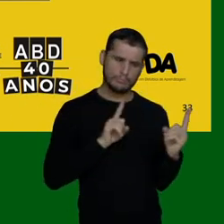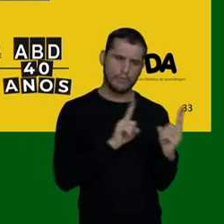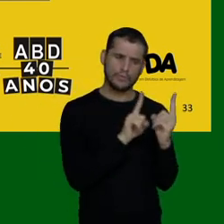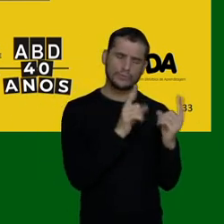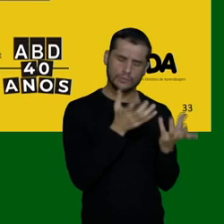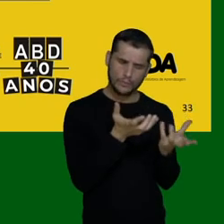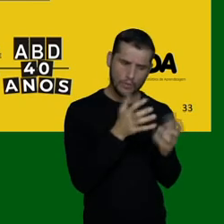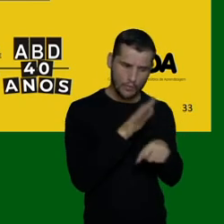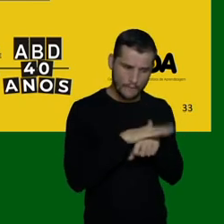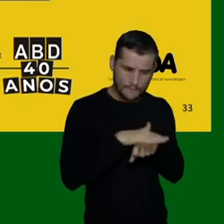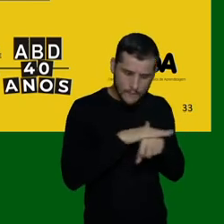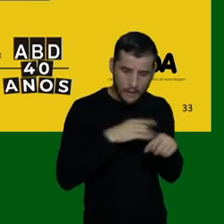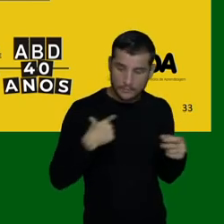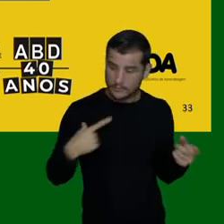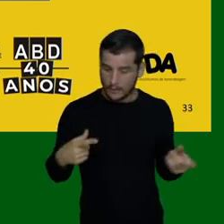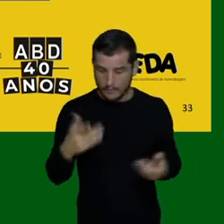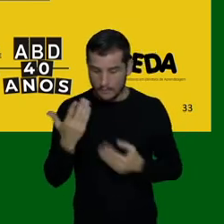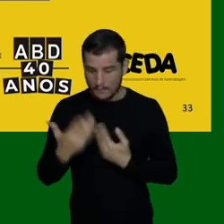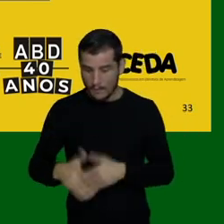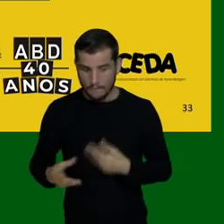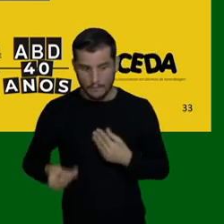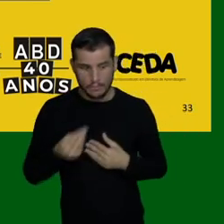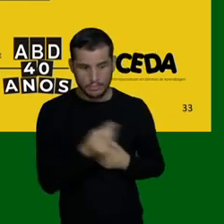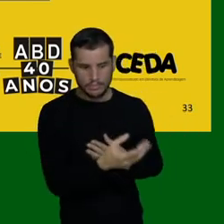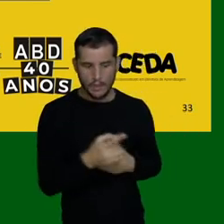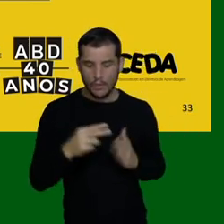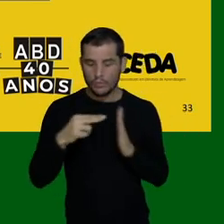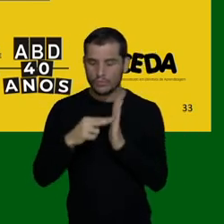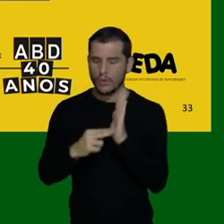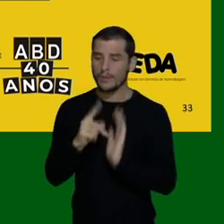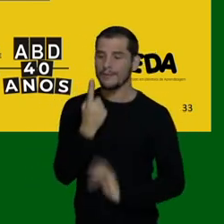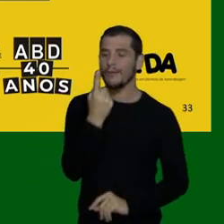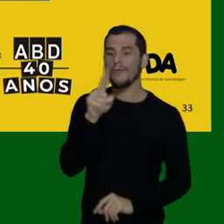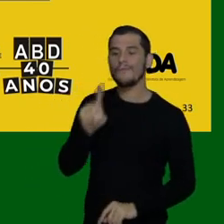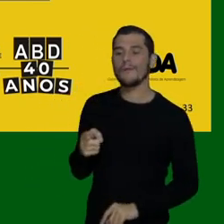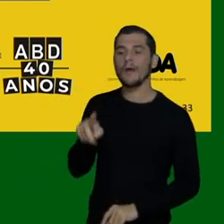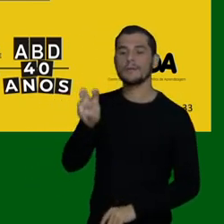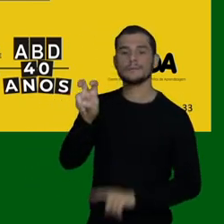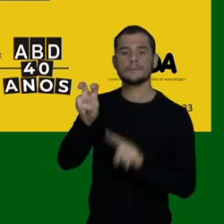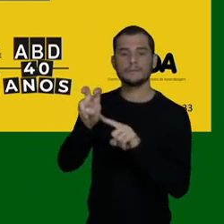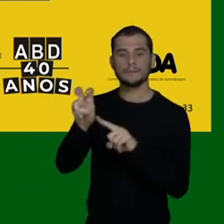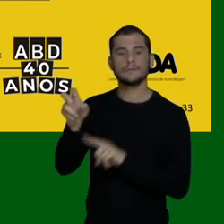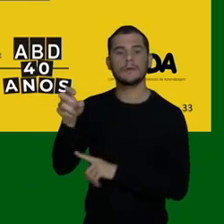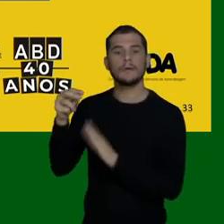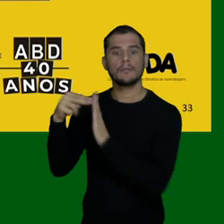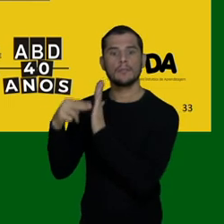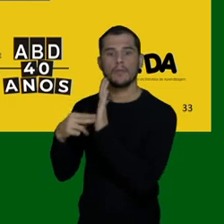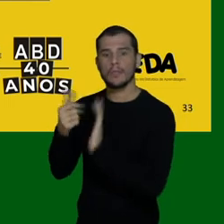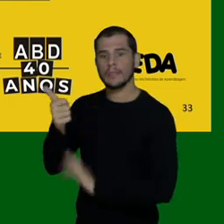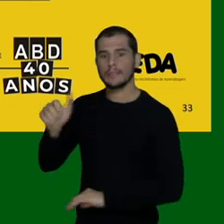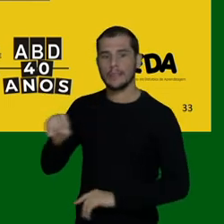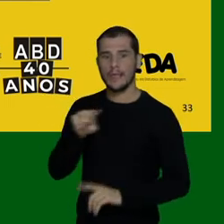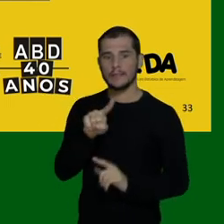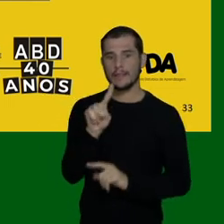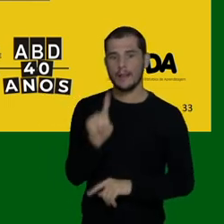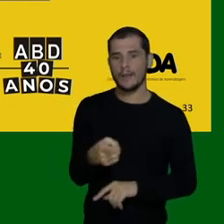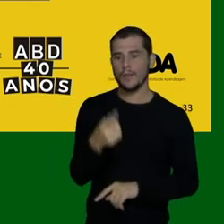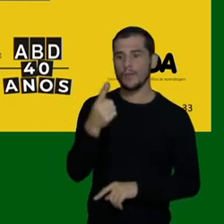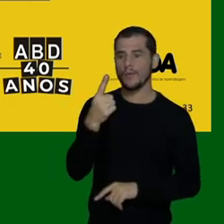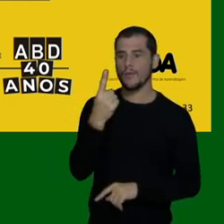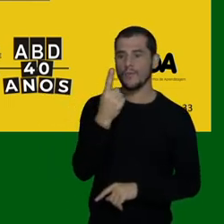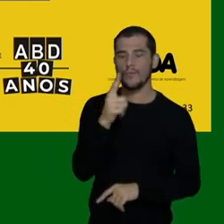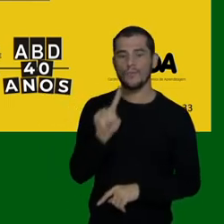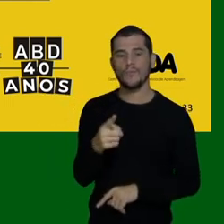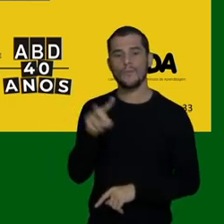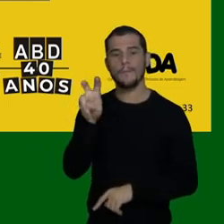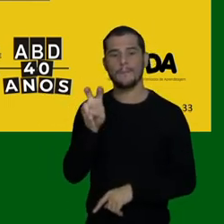para ele e ele tinha tirado 1 E5 valia 10 a prova aí ele perguntou Você estudou ele